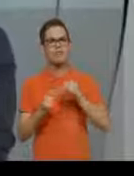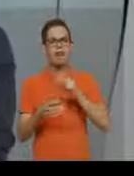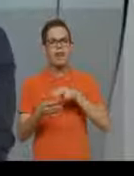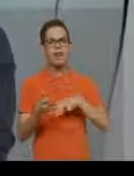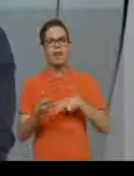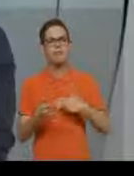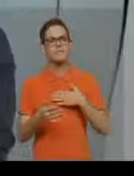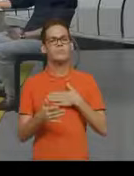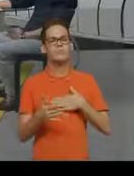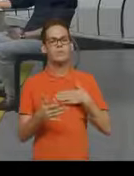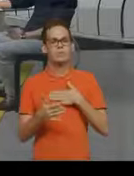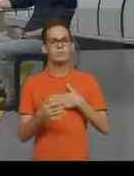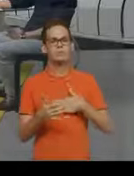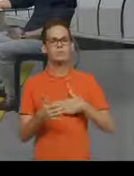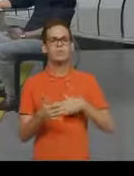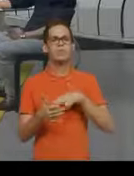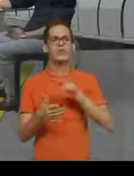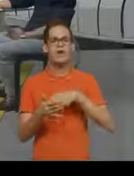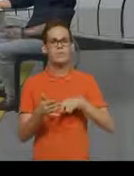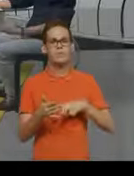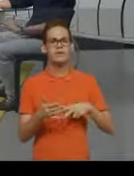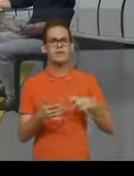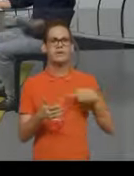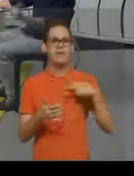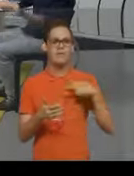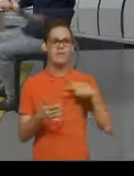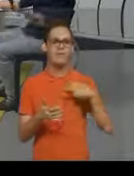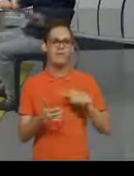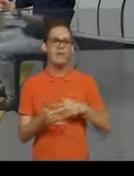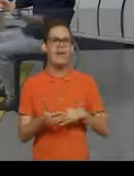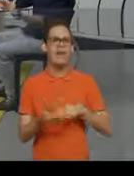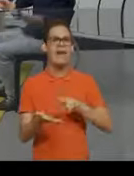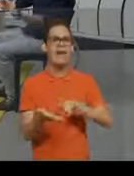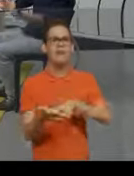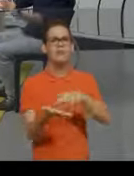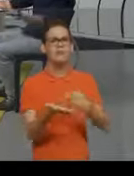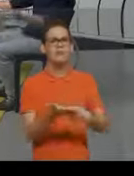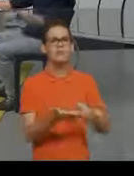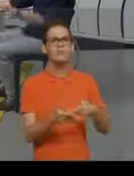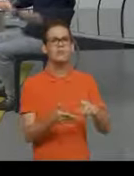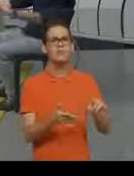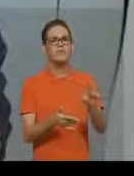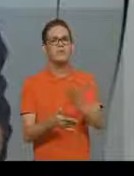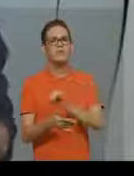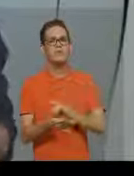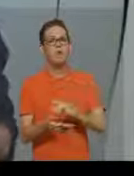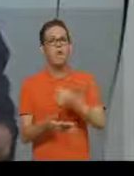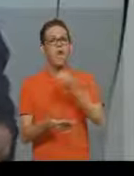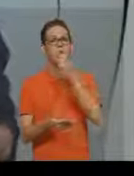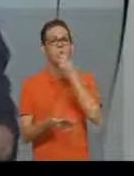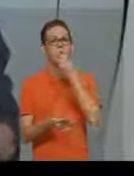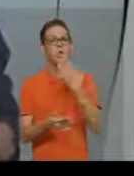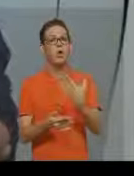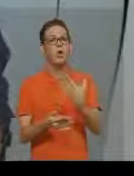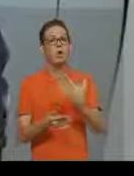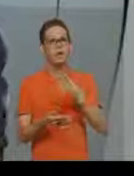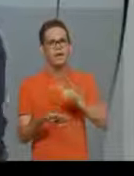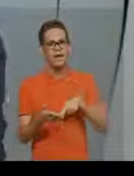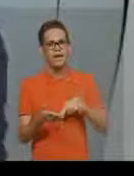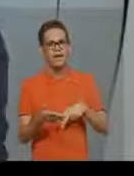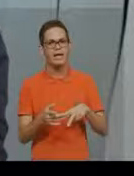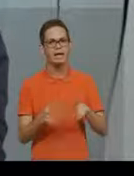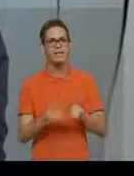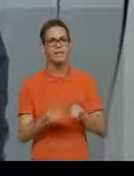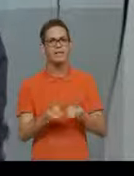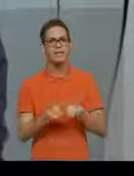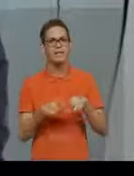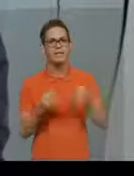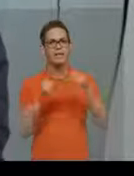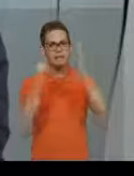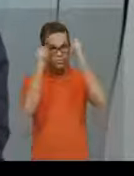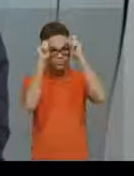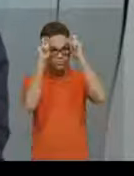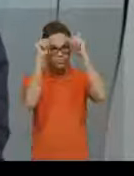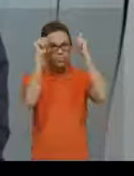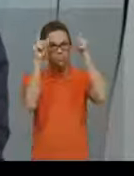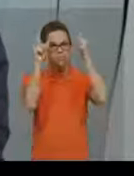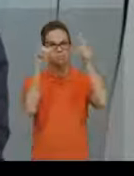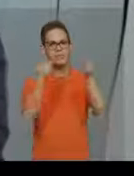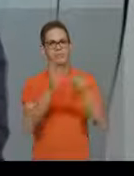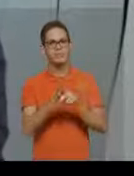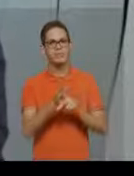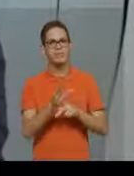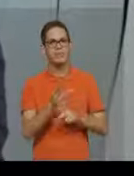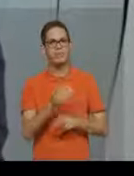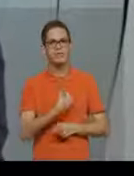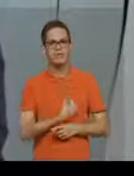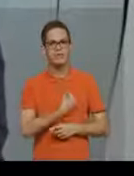A interpretação individual, né? Individual, e ler porque é bom ler, não é aquilo que eu preciso de fazer, mas é aquilo que me enriquece. Né? É isso